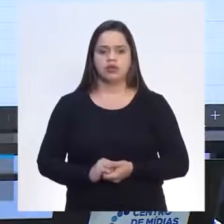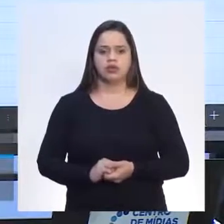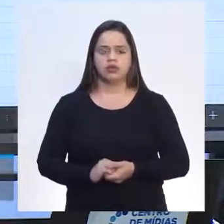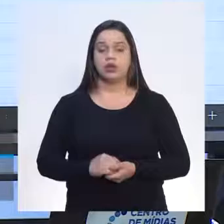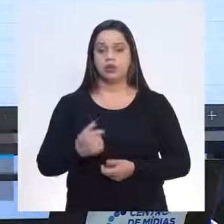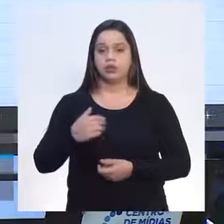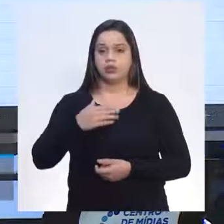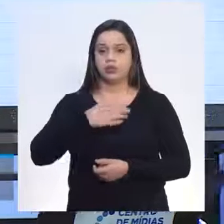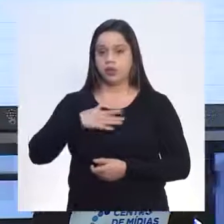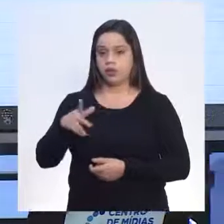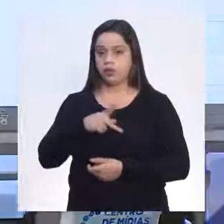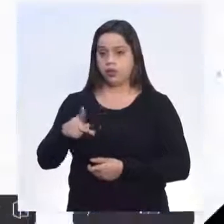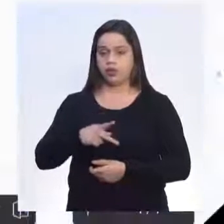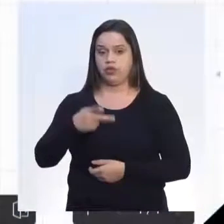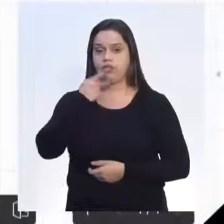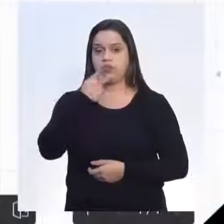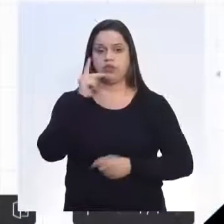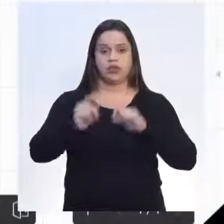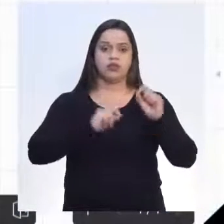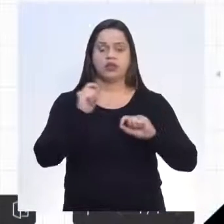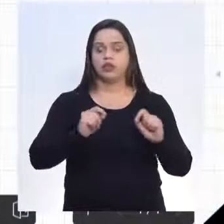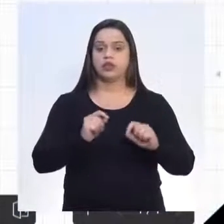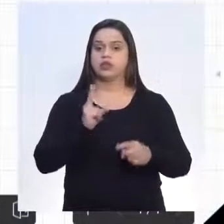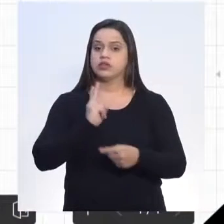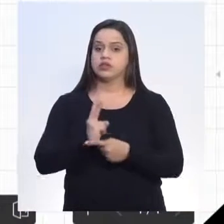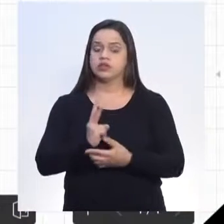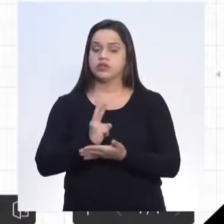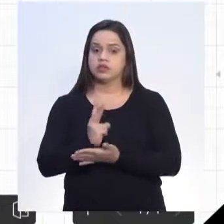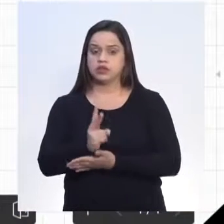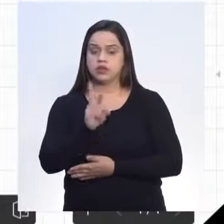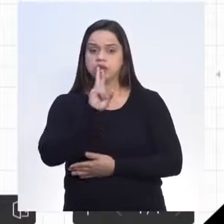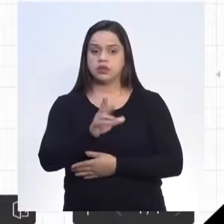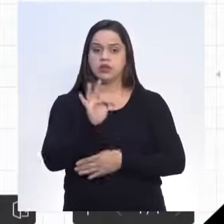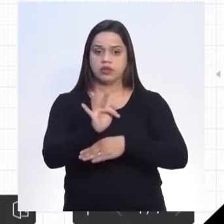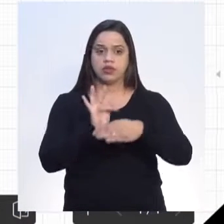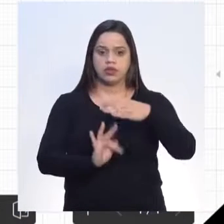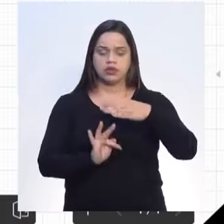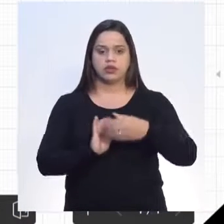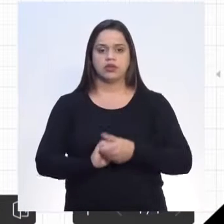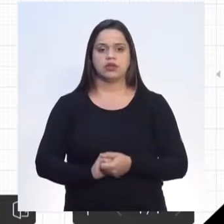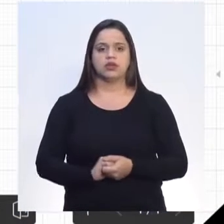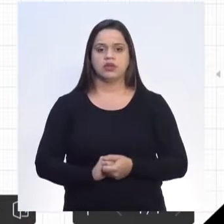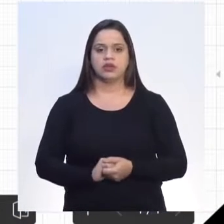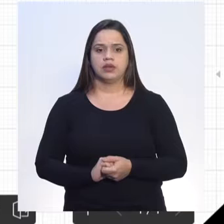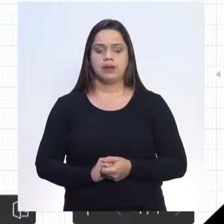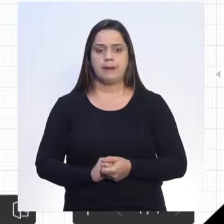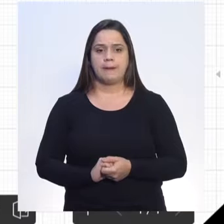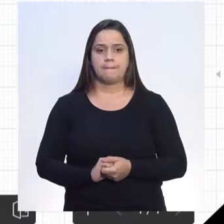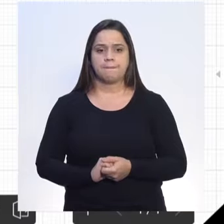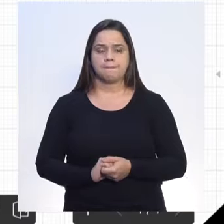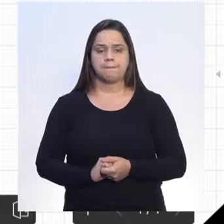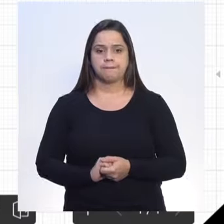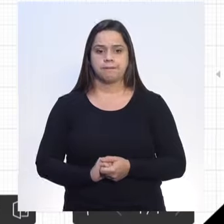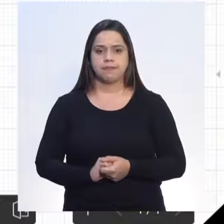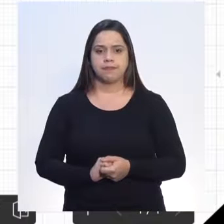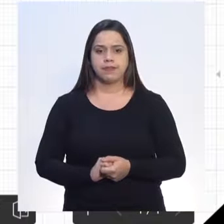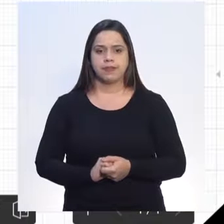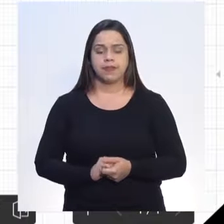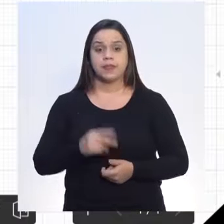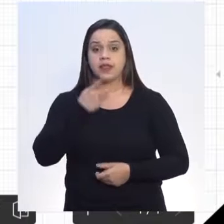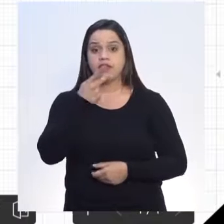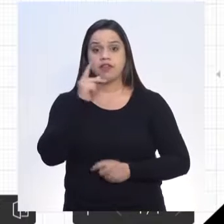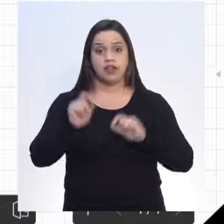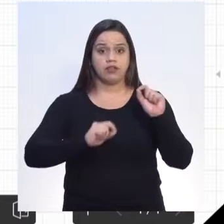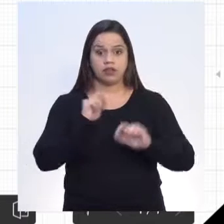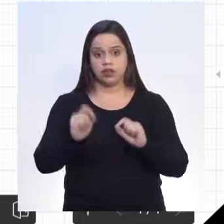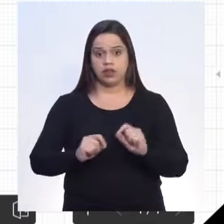meu falava que sempre vai dar uma fração na resposta. Então, ele falava que ia dar uma fração ali. O que ele falava para mim? Falava